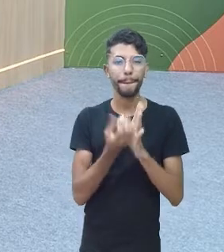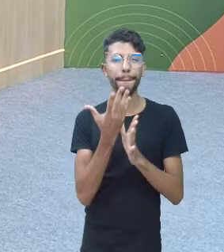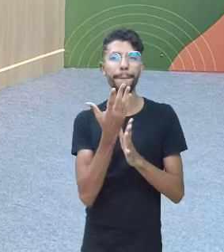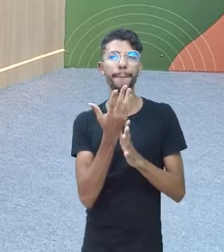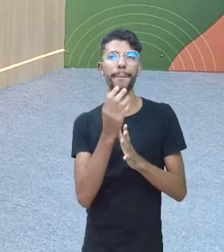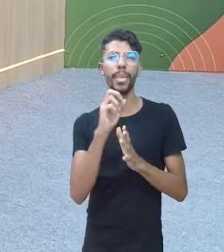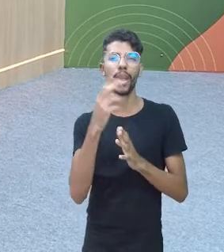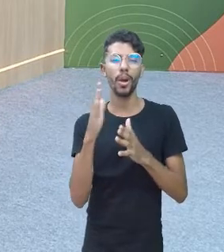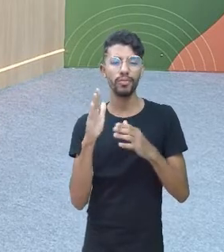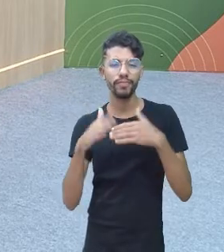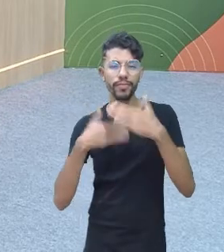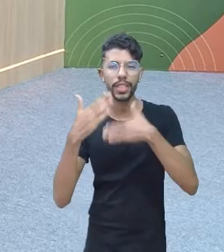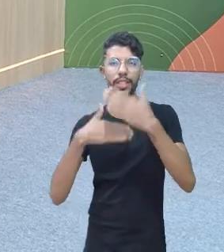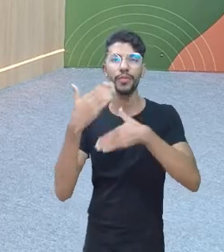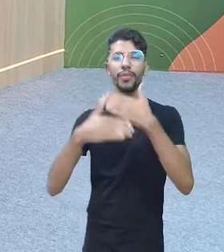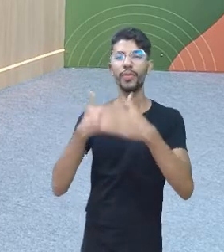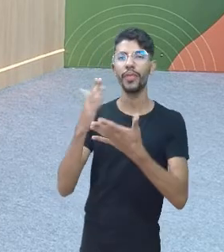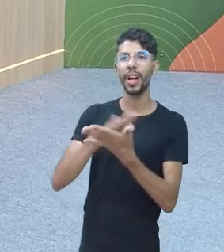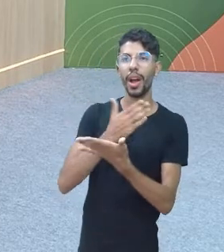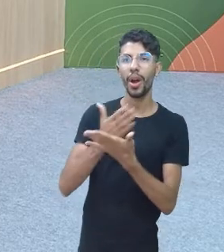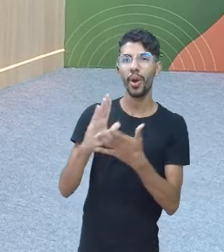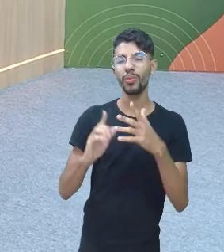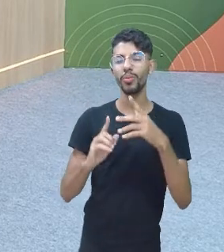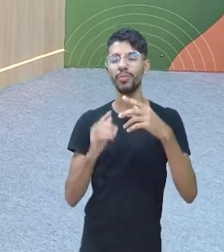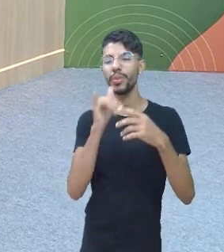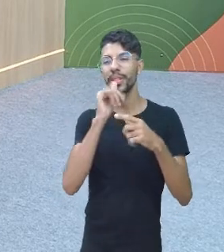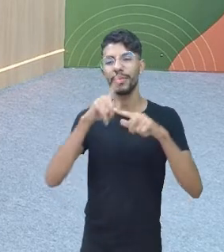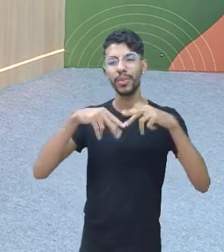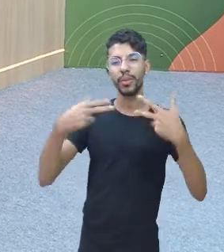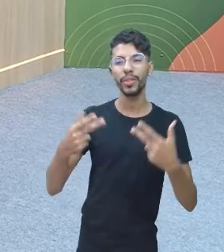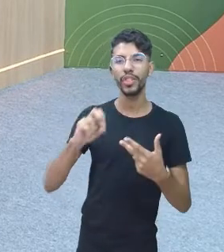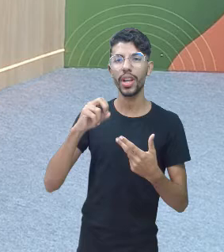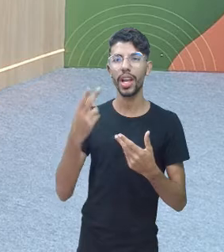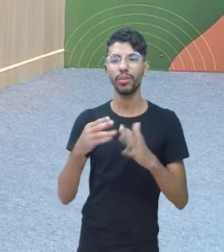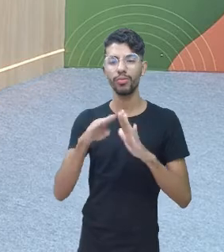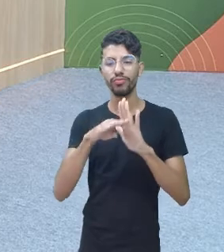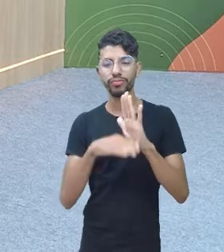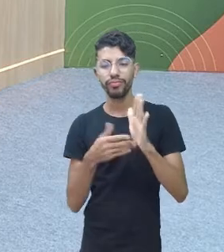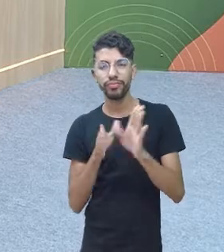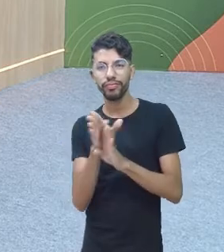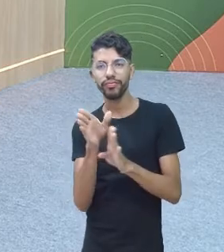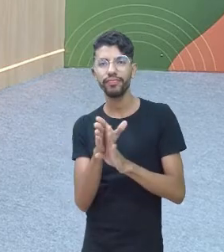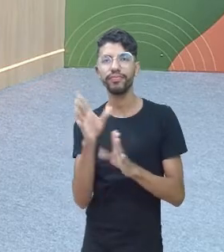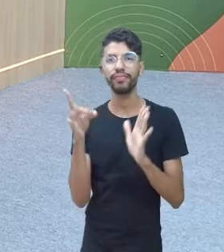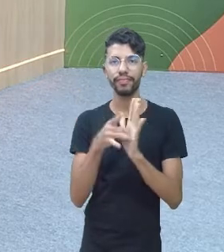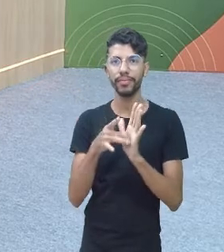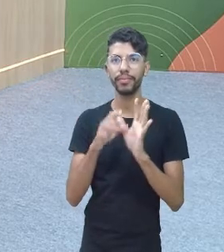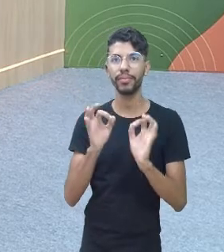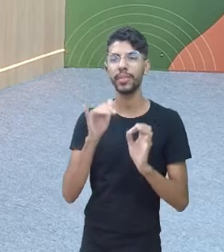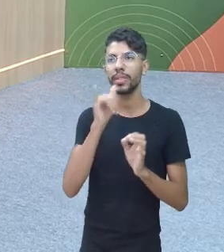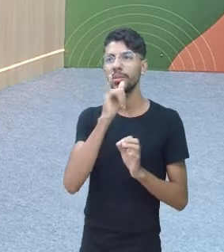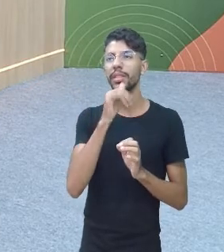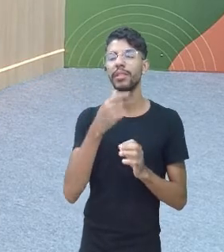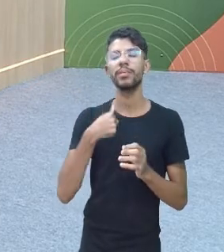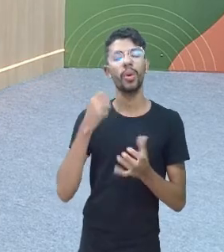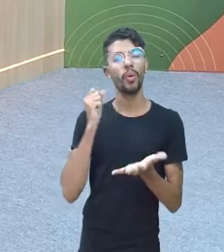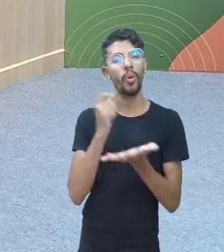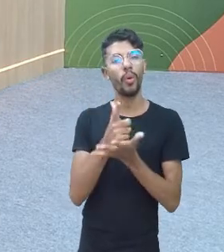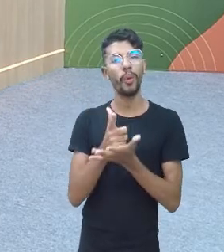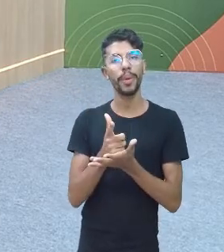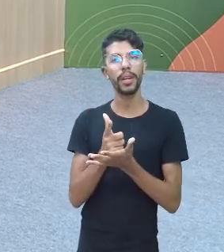elaborar ou a construir algum determinado objeto ou instruções específicas. Ou seja, então se eu comprei